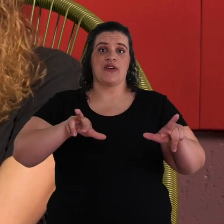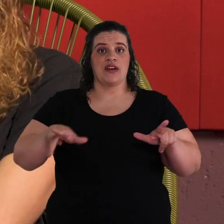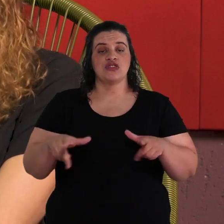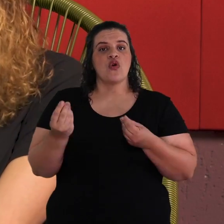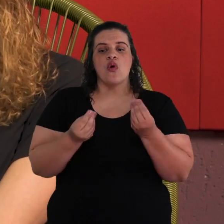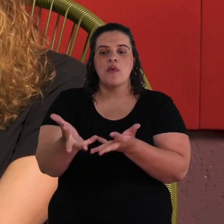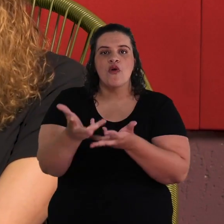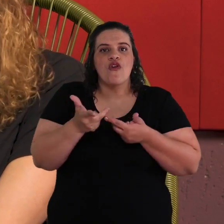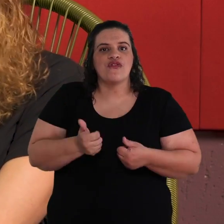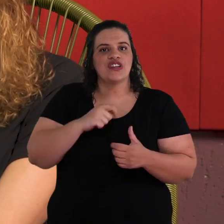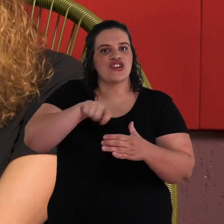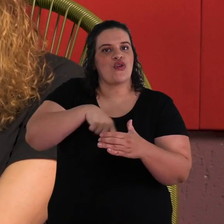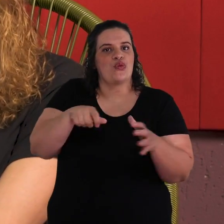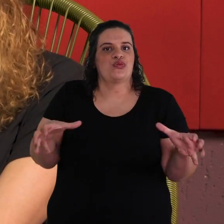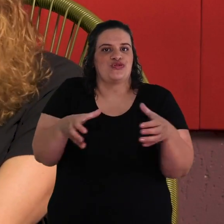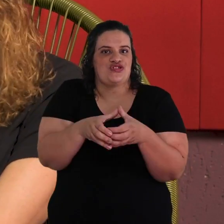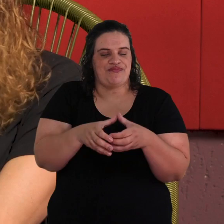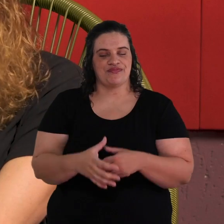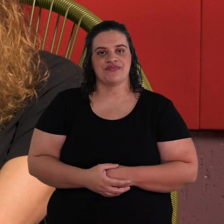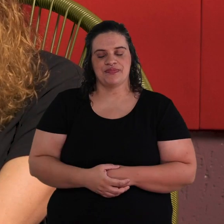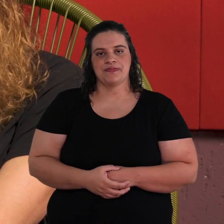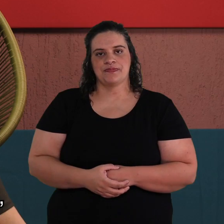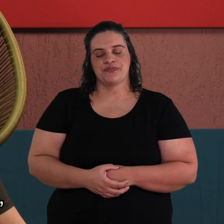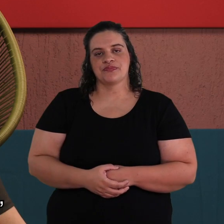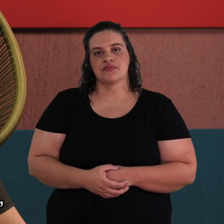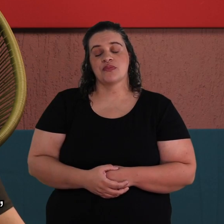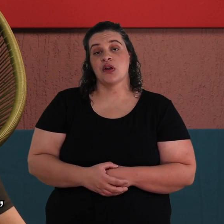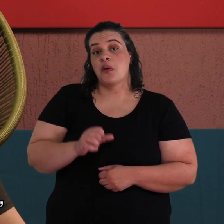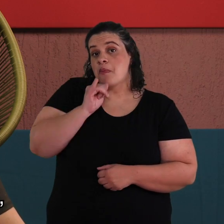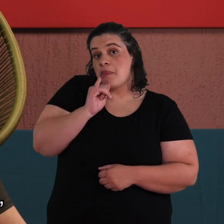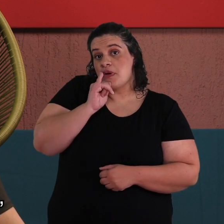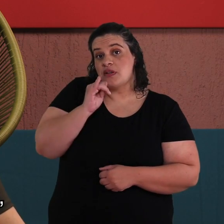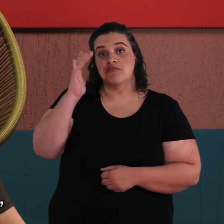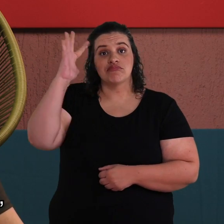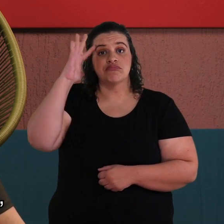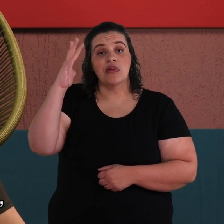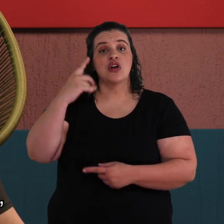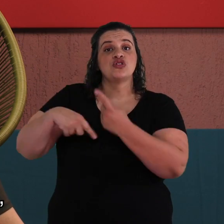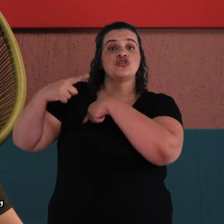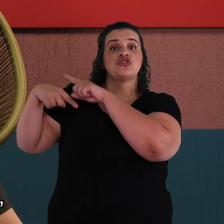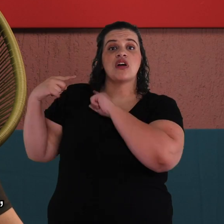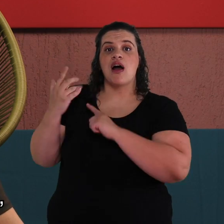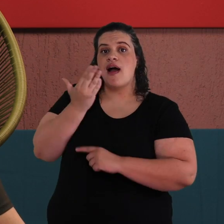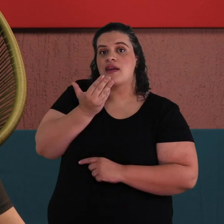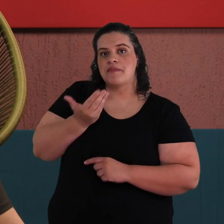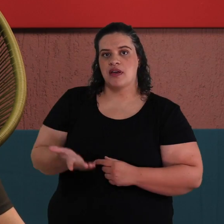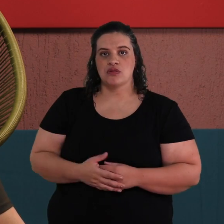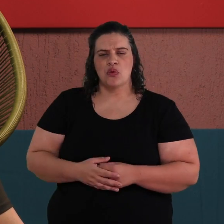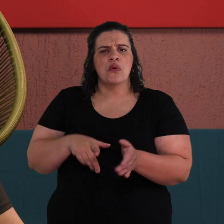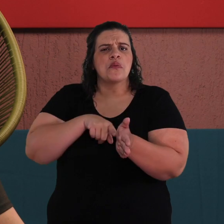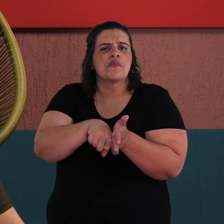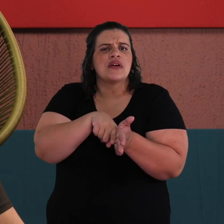diferente para esse convite a cozinhar juntos e juntas. A gente pode, por exemplo, pensar na origem dos alimentos,